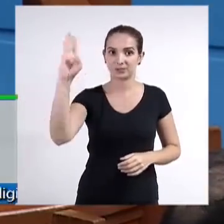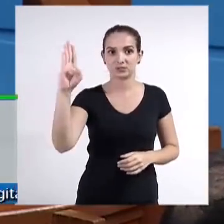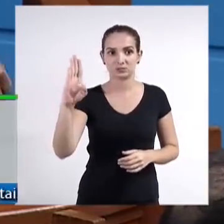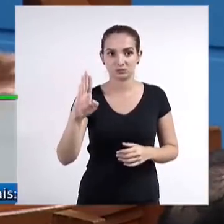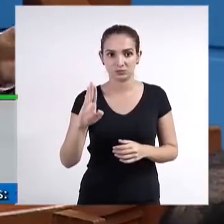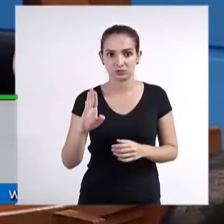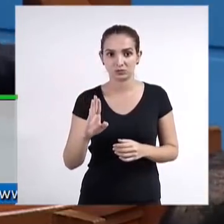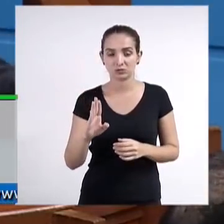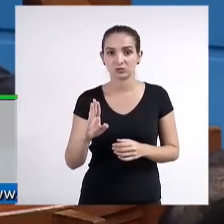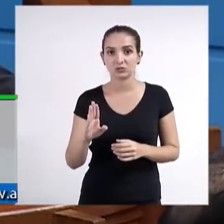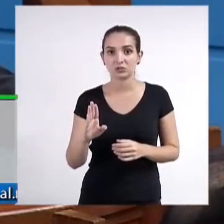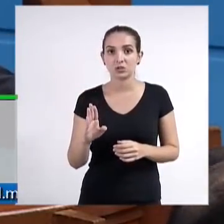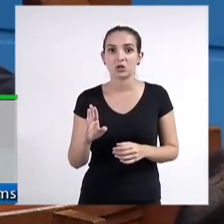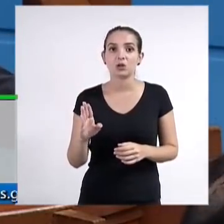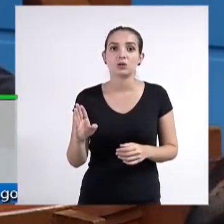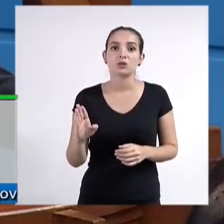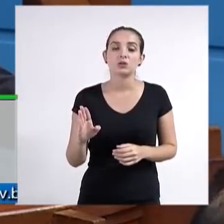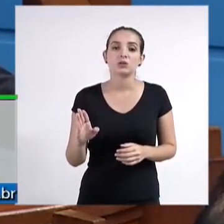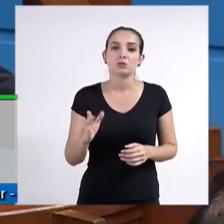principalmente para os pequenos.